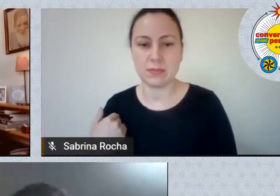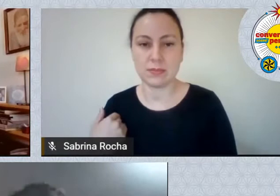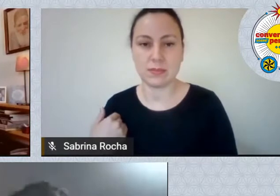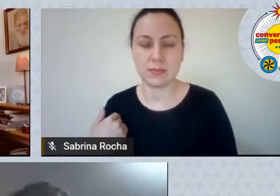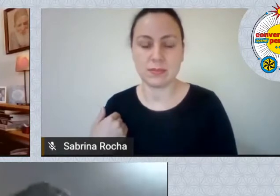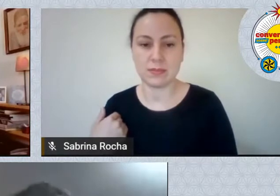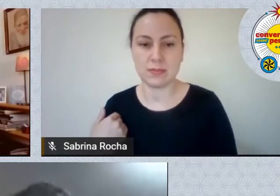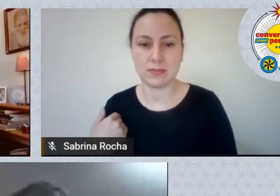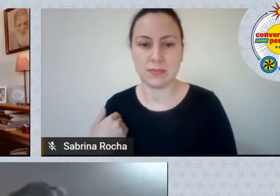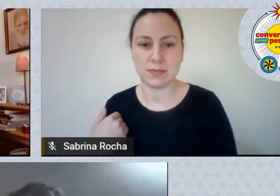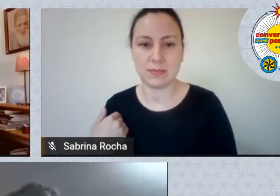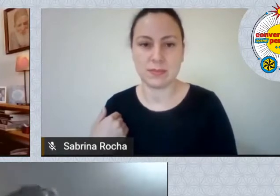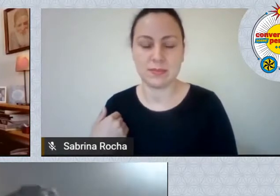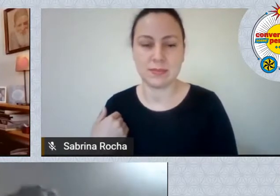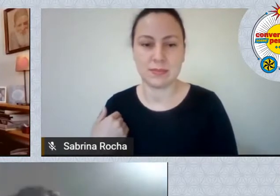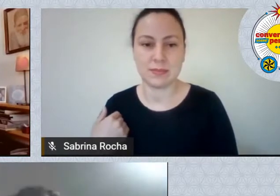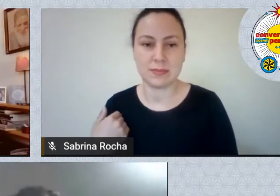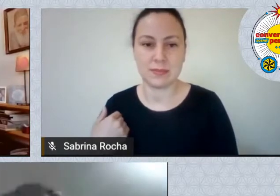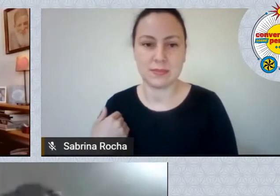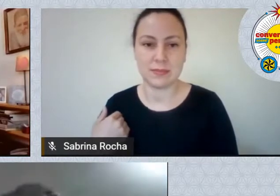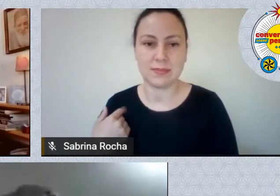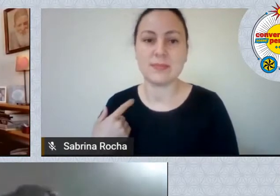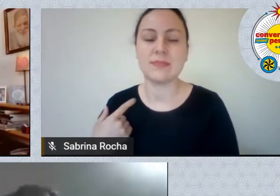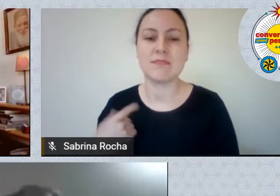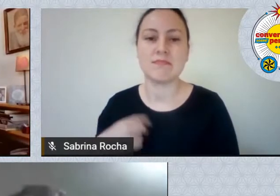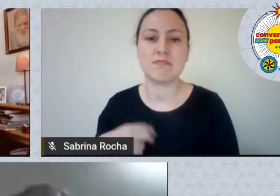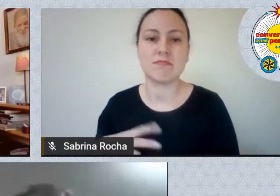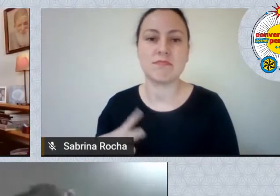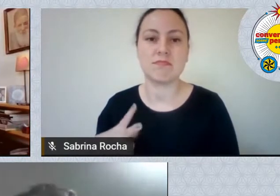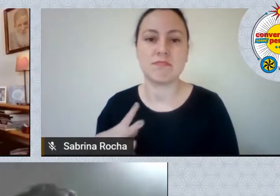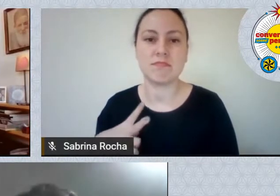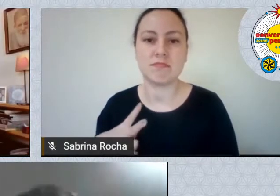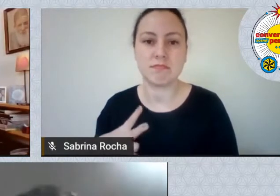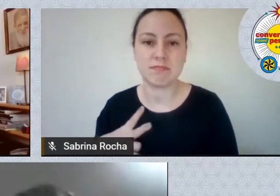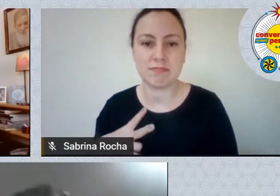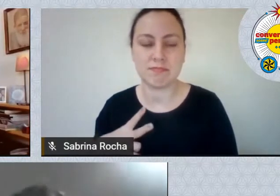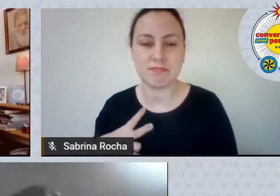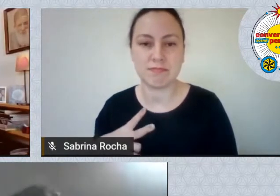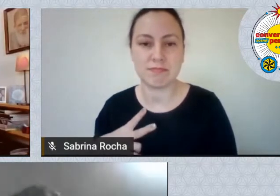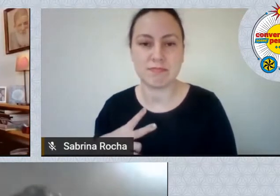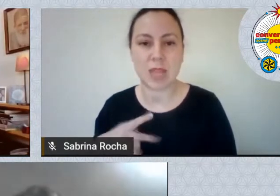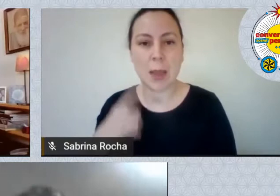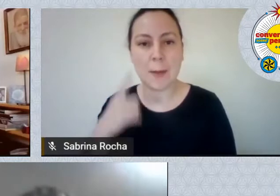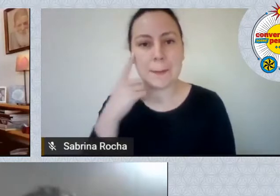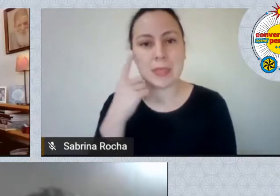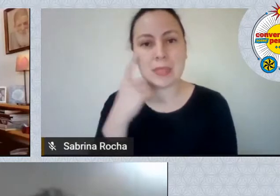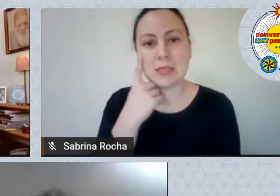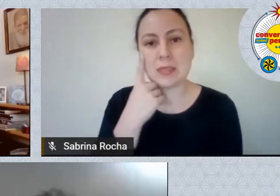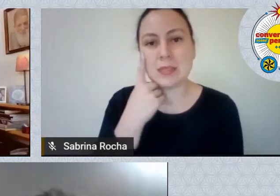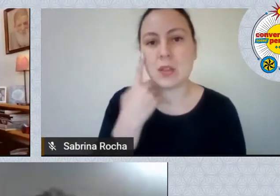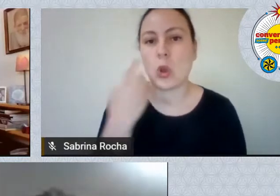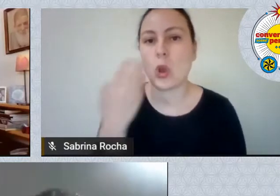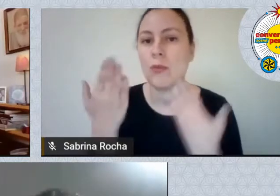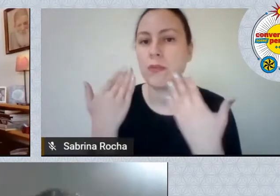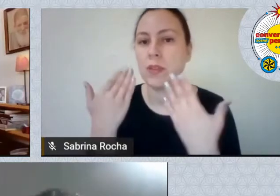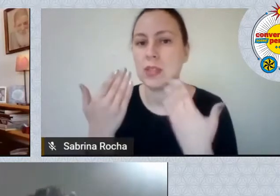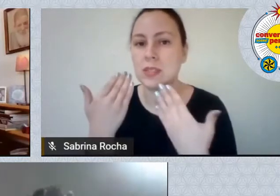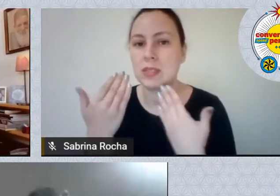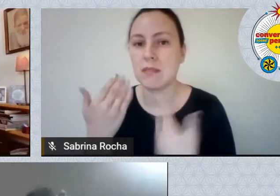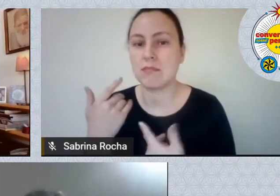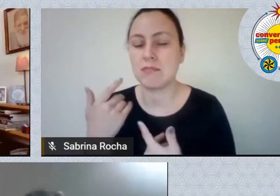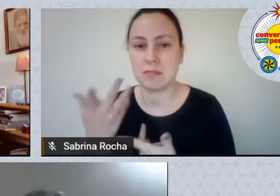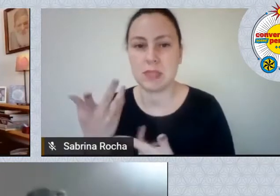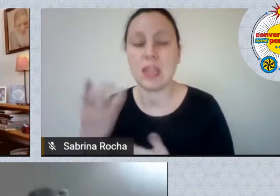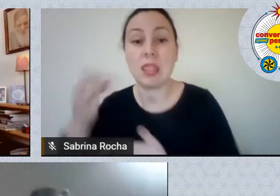no lado íntimo da tua experiência, você está pensando na conversa que você teve ontem, você